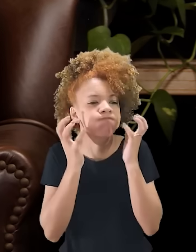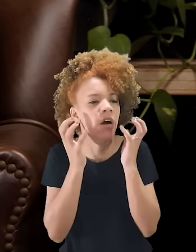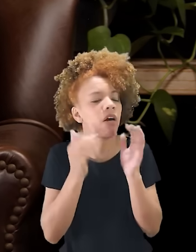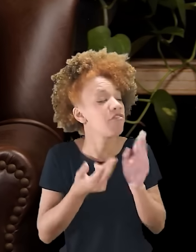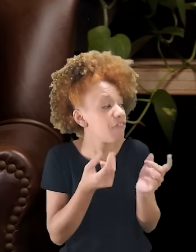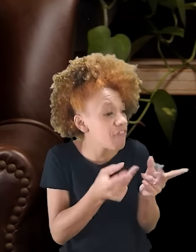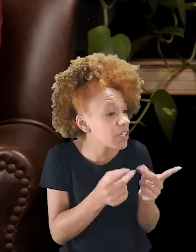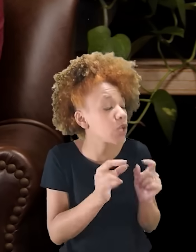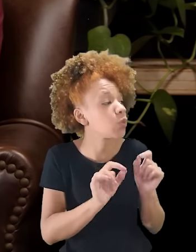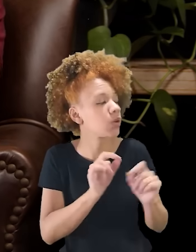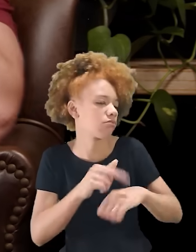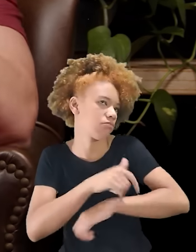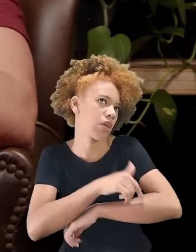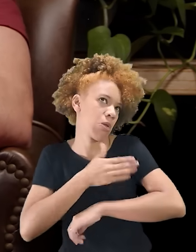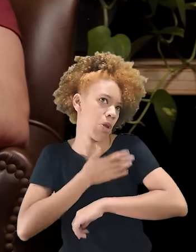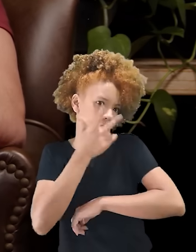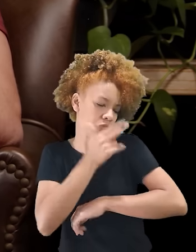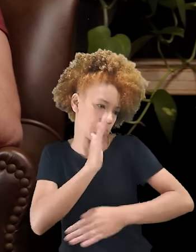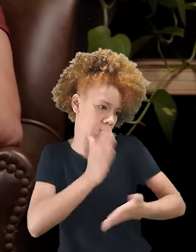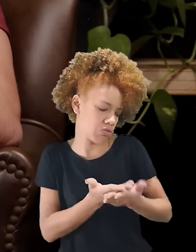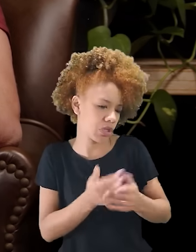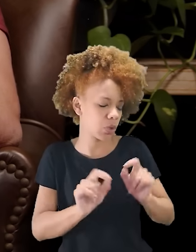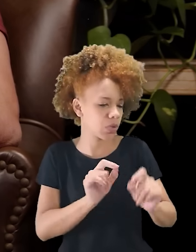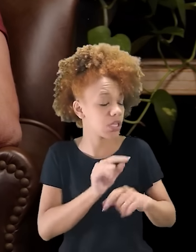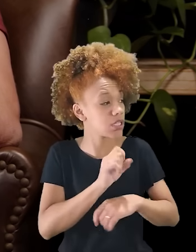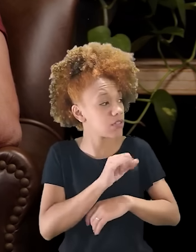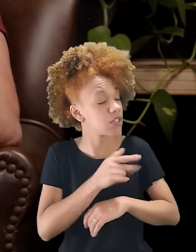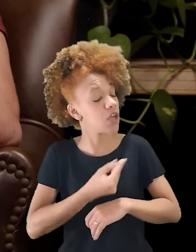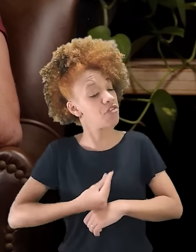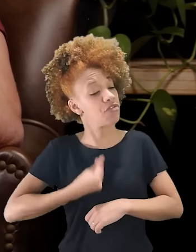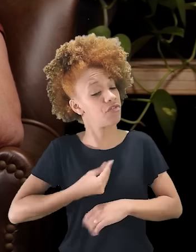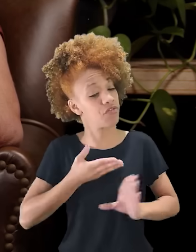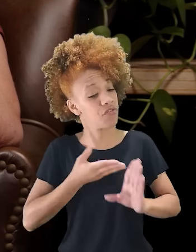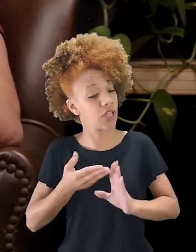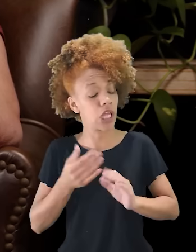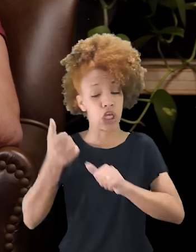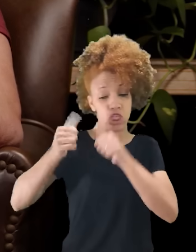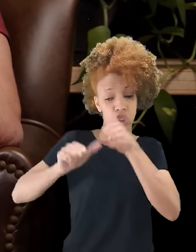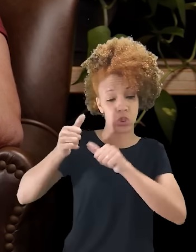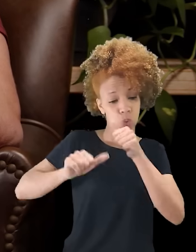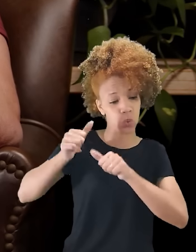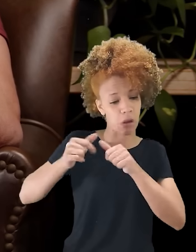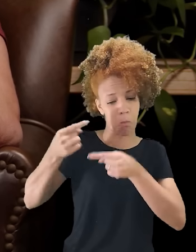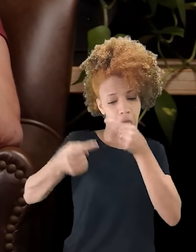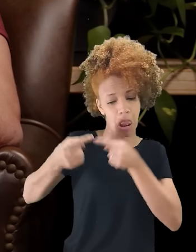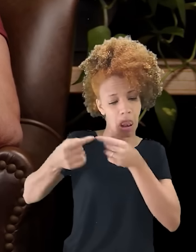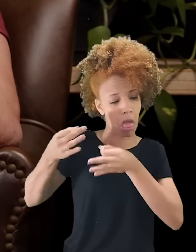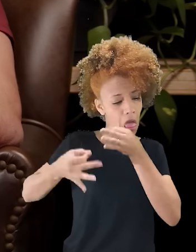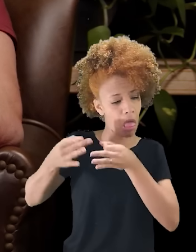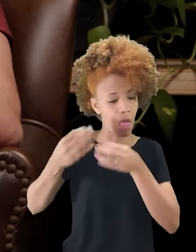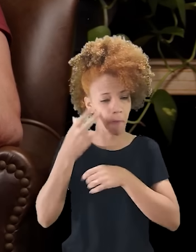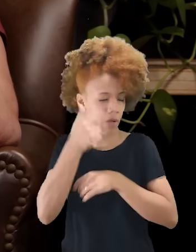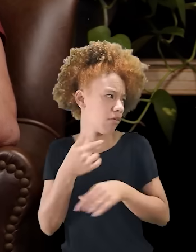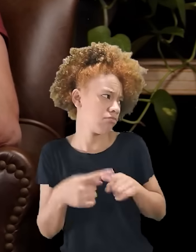que é ser belo eu acredito meu achismo leva a crer que se você tá vivendo num lugar que julga a tua beleza e esse lugar não é o lugar mundano